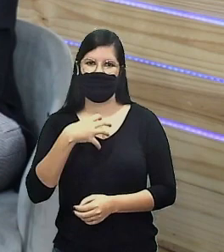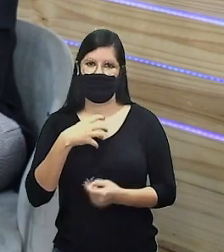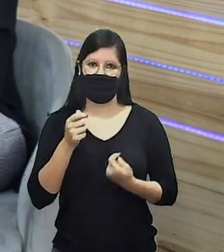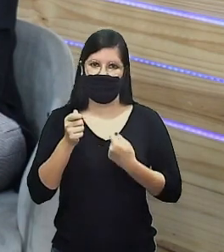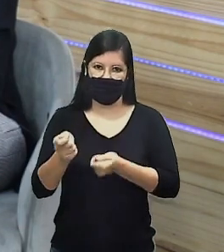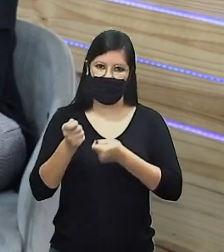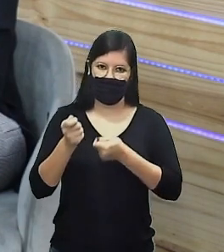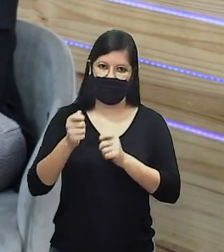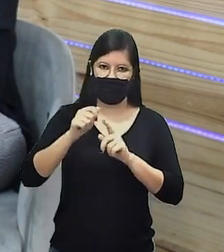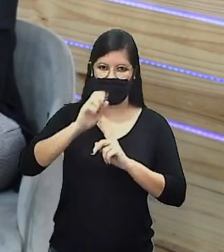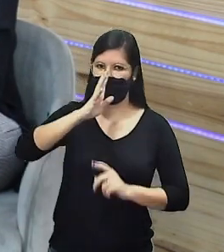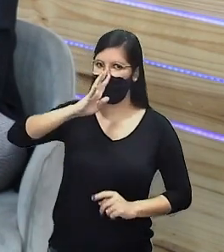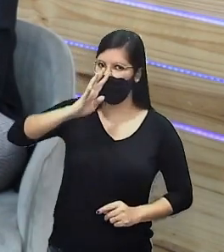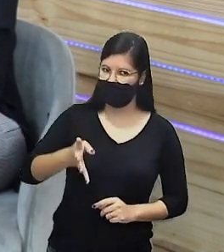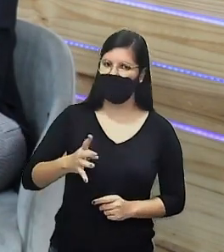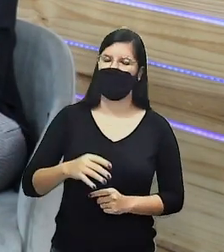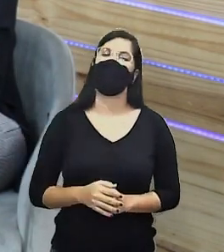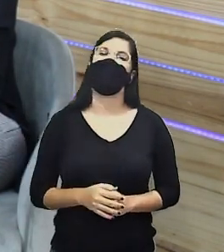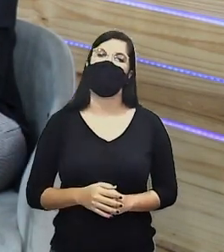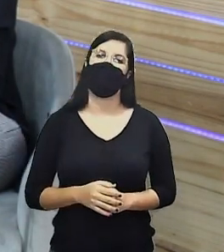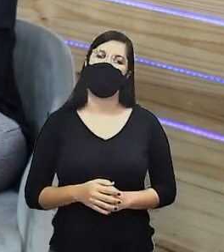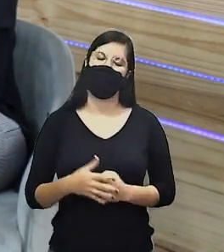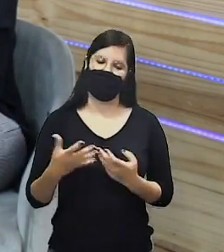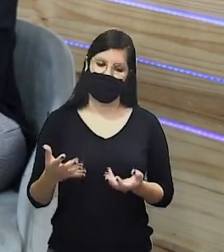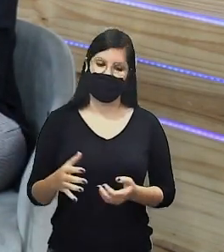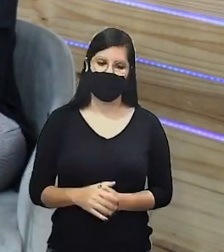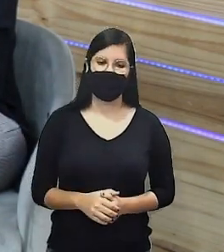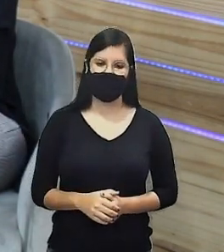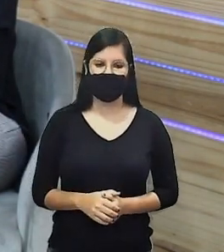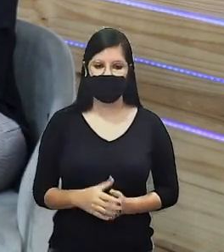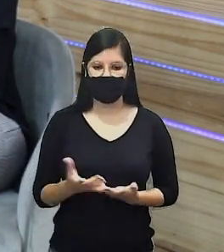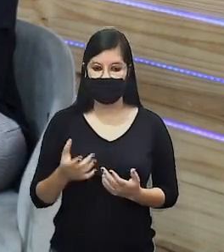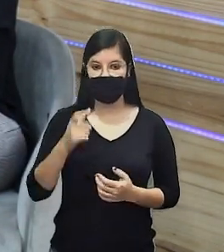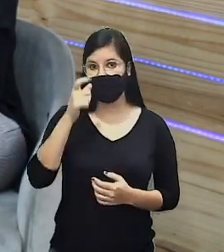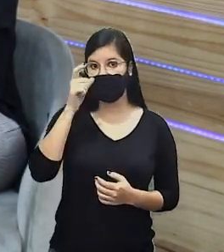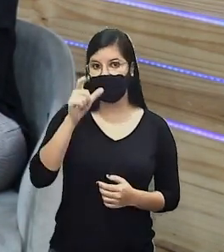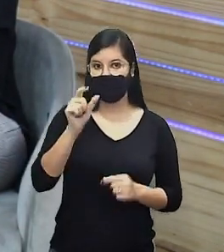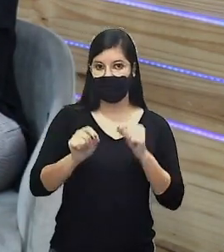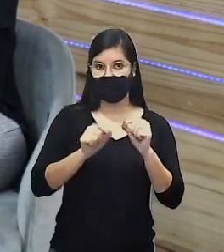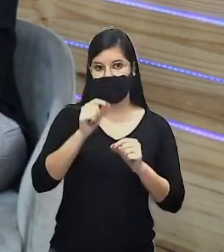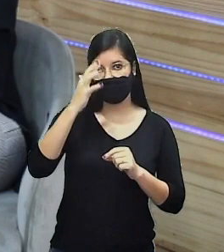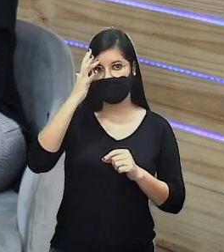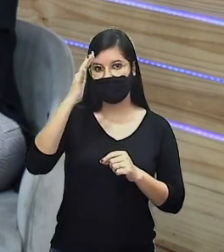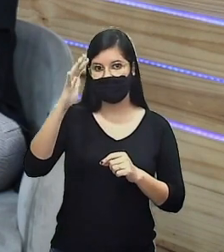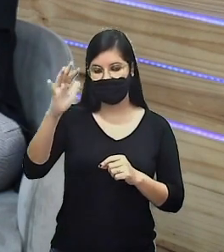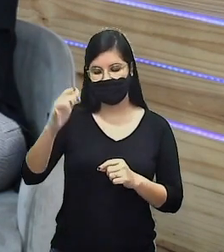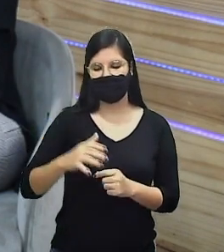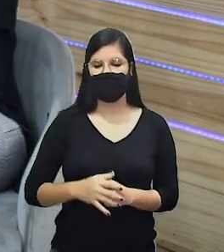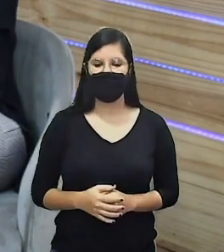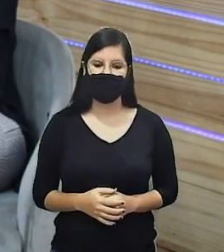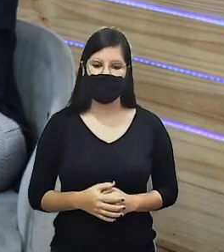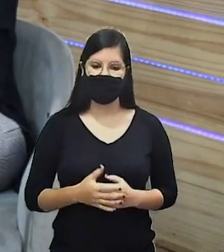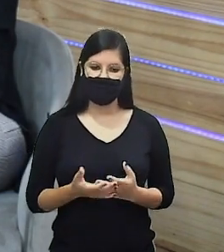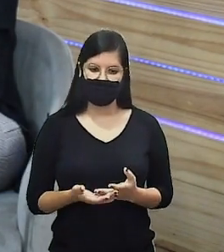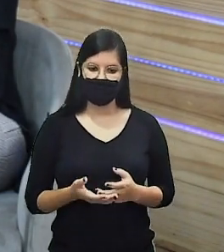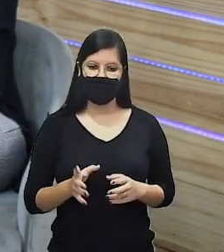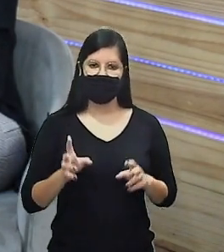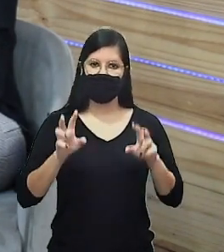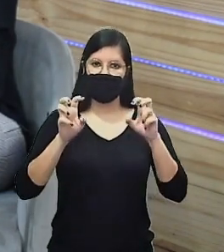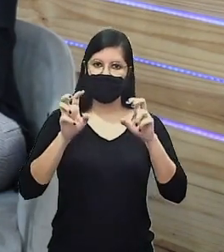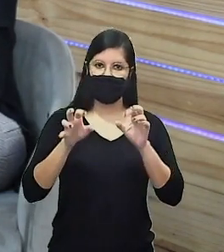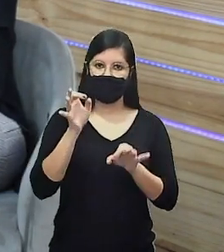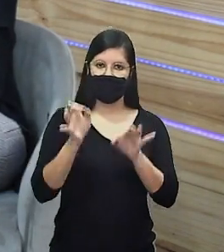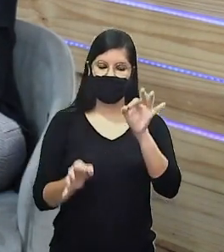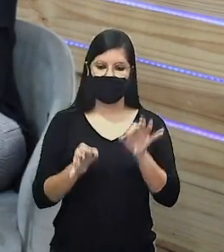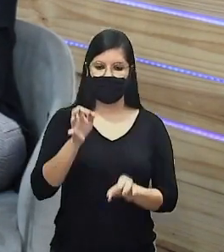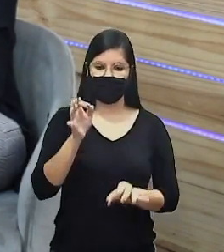provocação, àquela acusação, né? Aquele apontar de dedo. E é interessante também a gente pensar que sobre essa coisa do